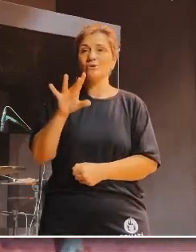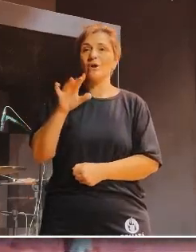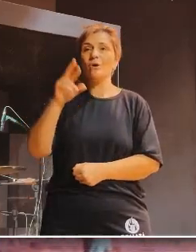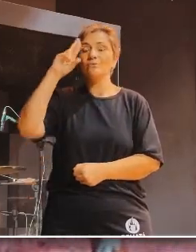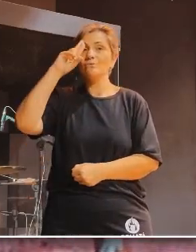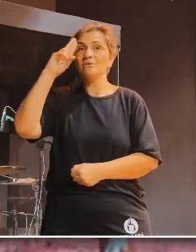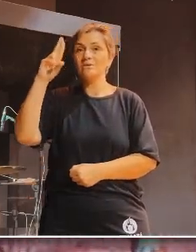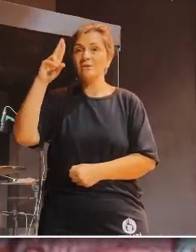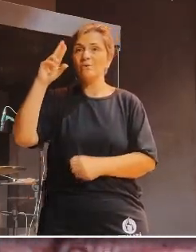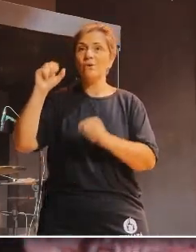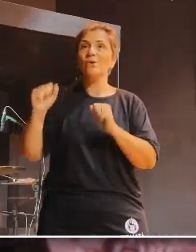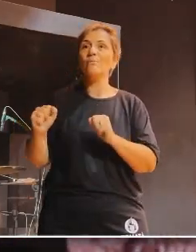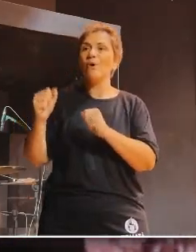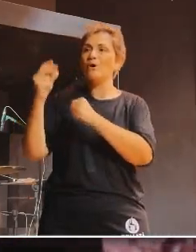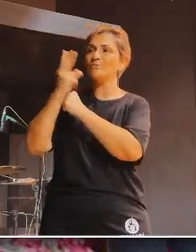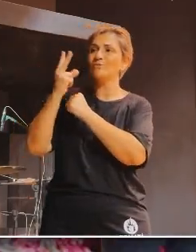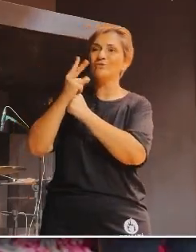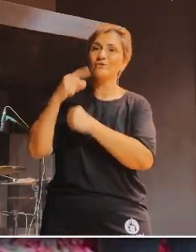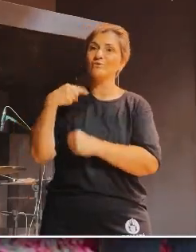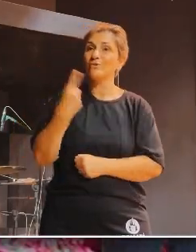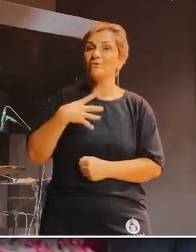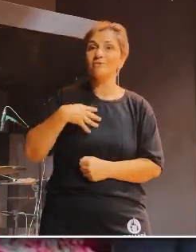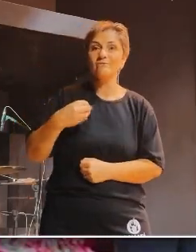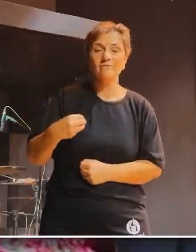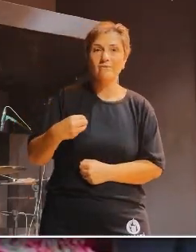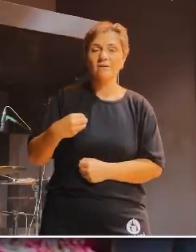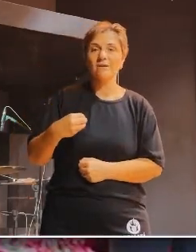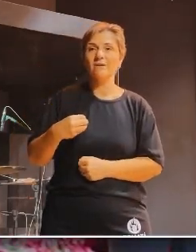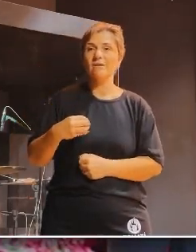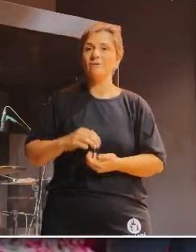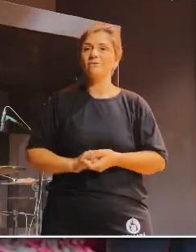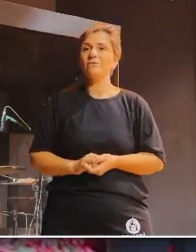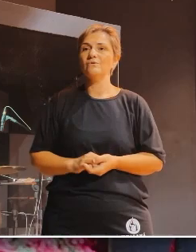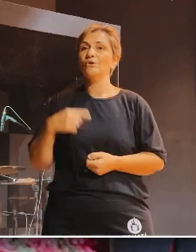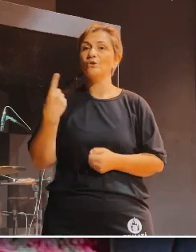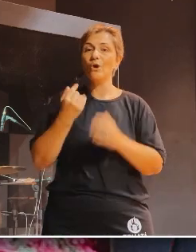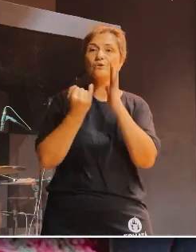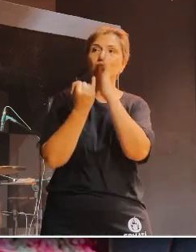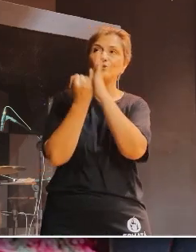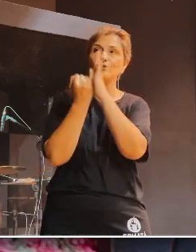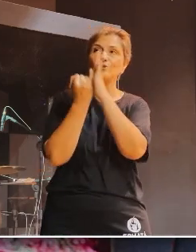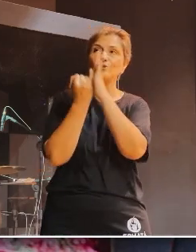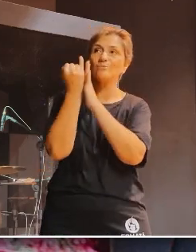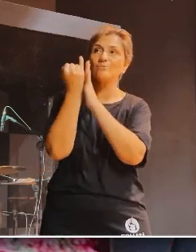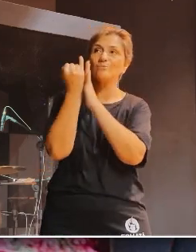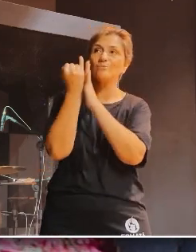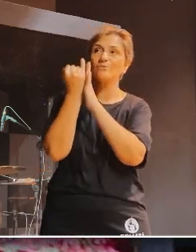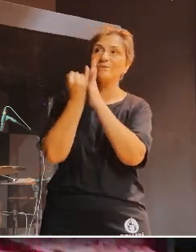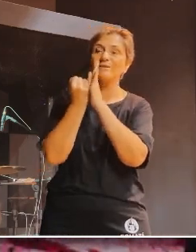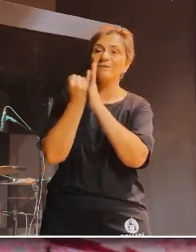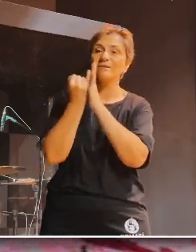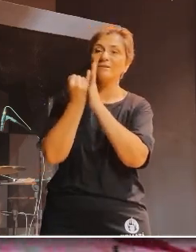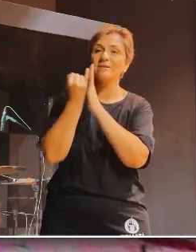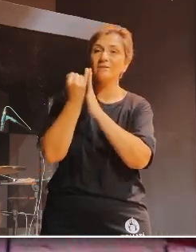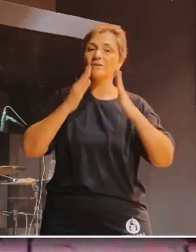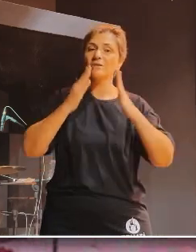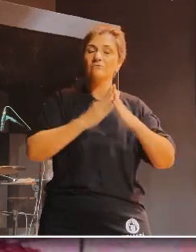Senhor pode proteger os nossos filhos. Nós somos intercessores do nosso lar, mas hoje é um dia